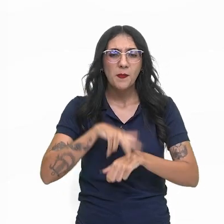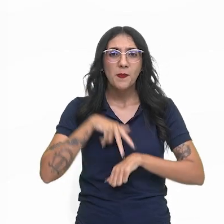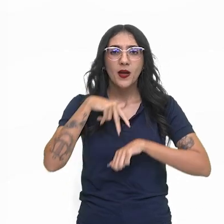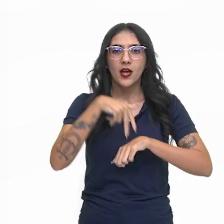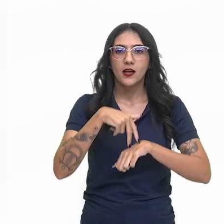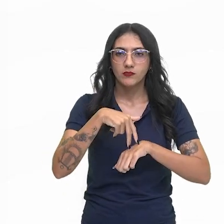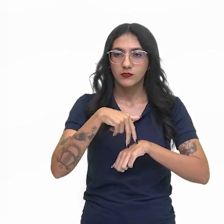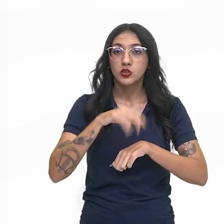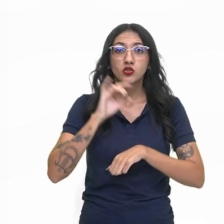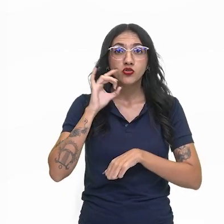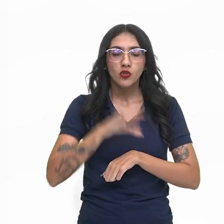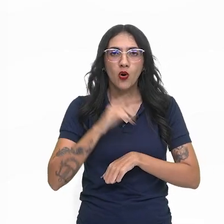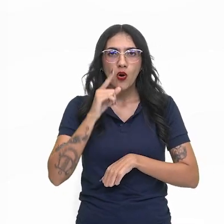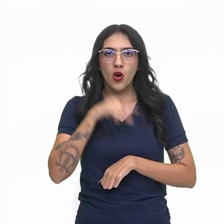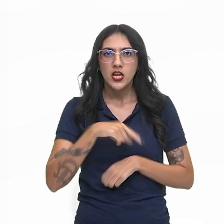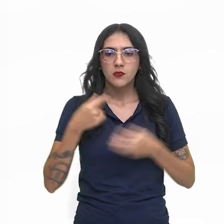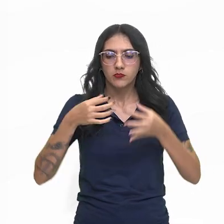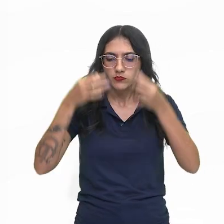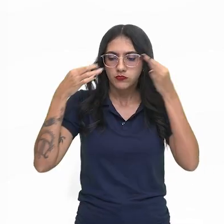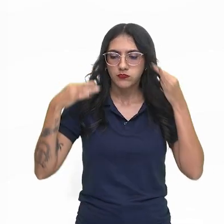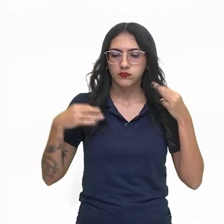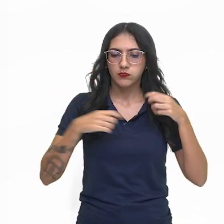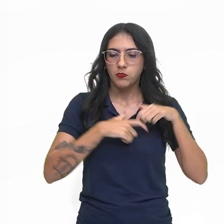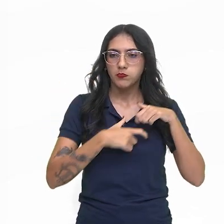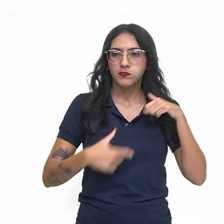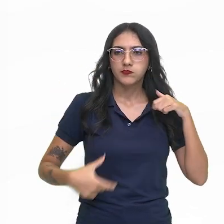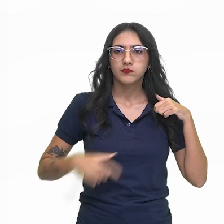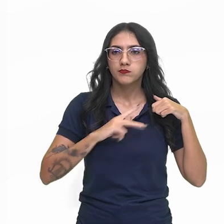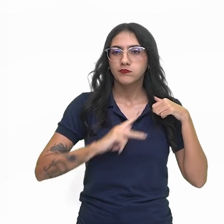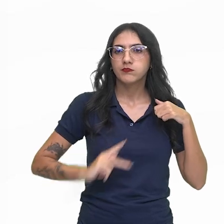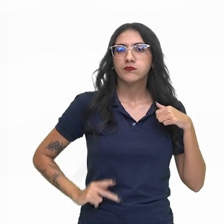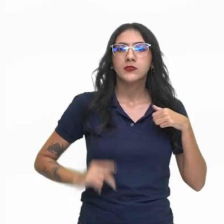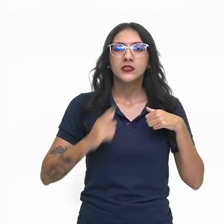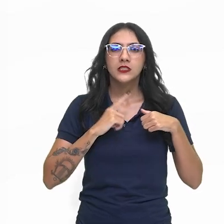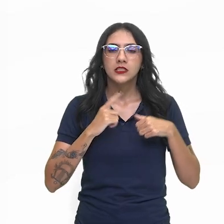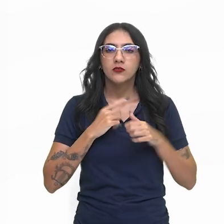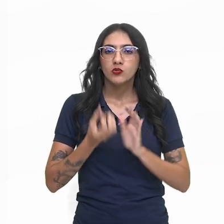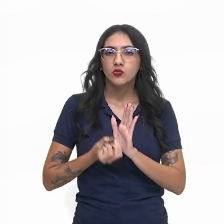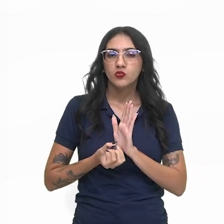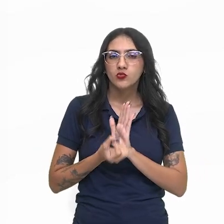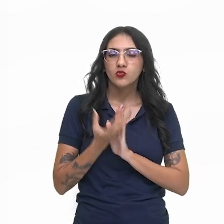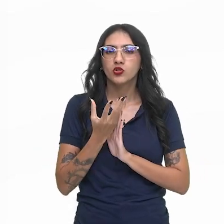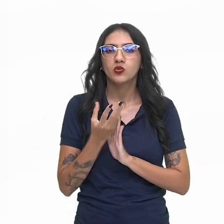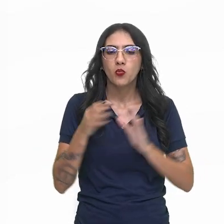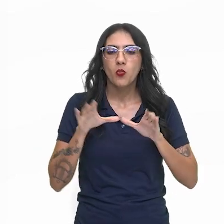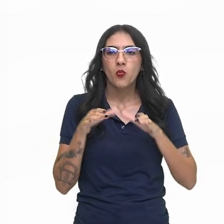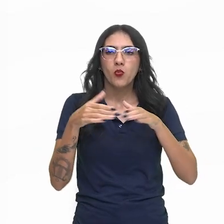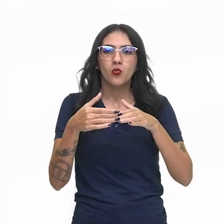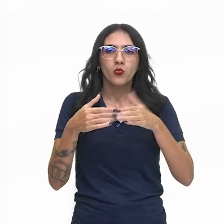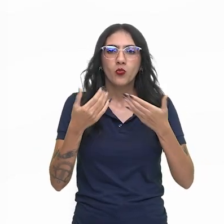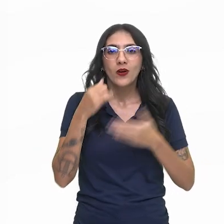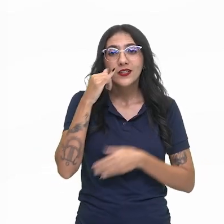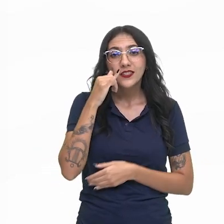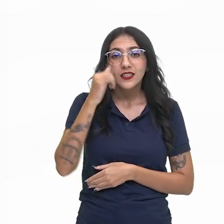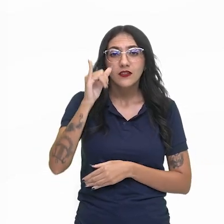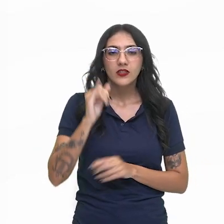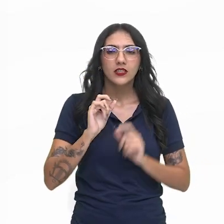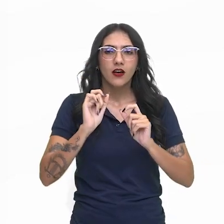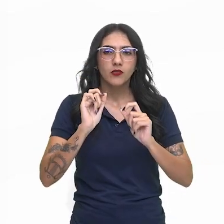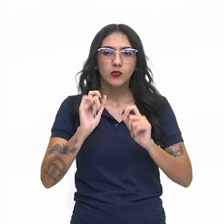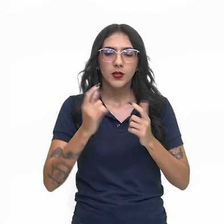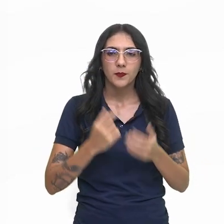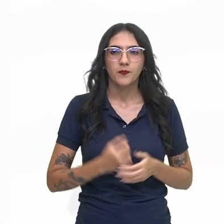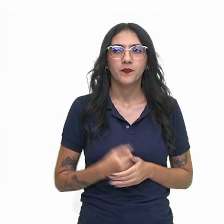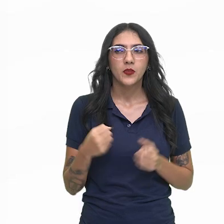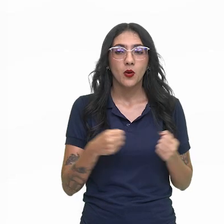foi implantado, às pressas, um sistema parlamentarista que reduzia os poderes do